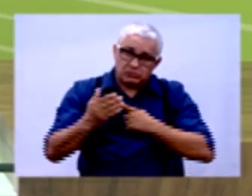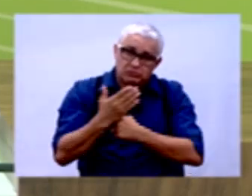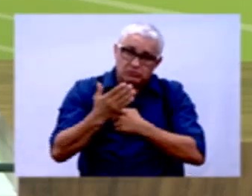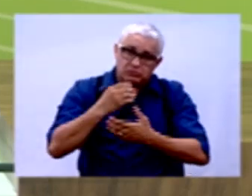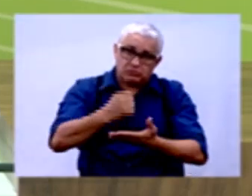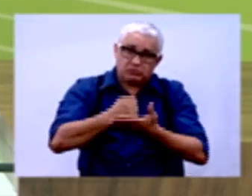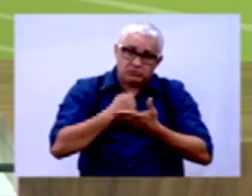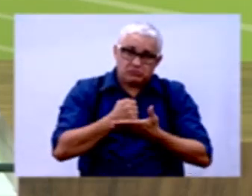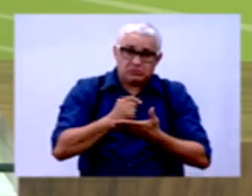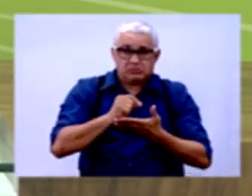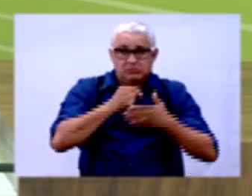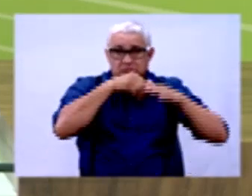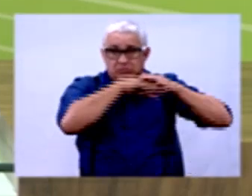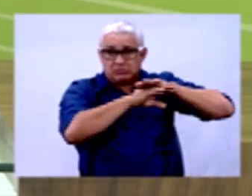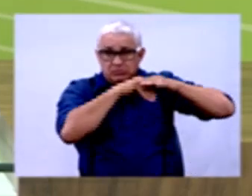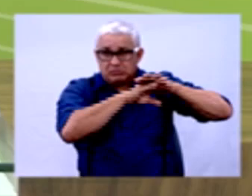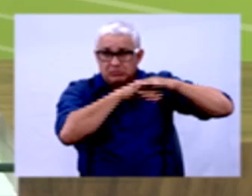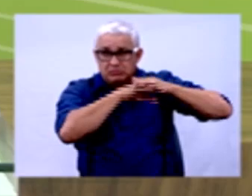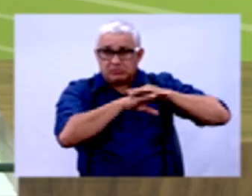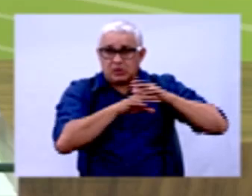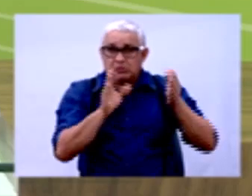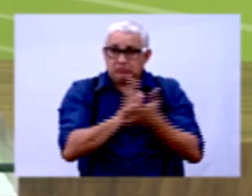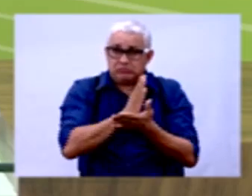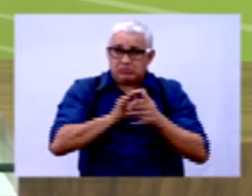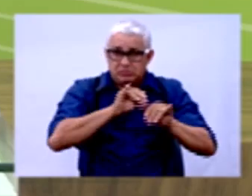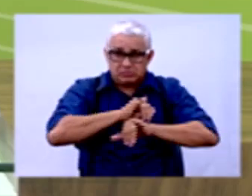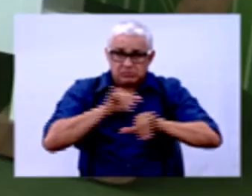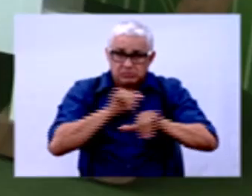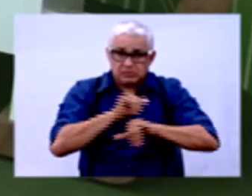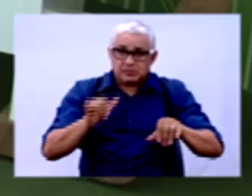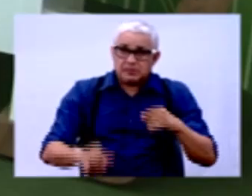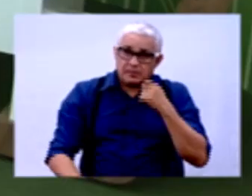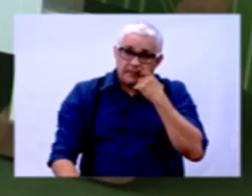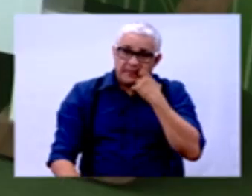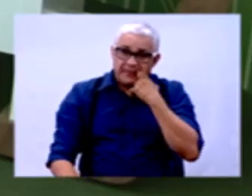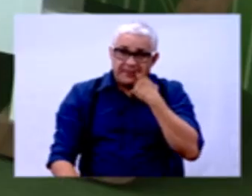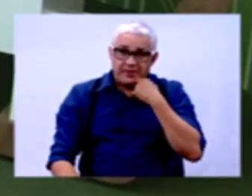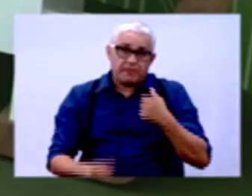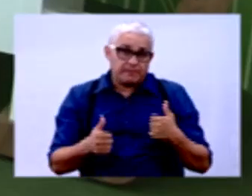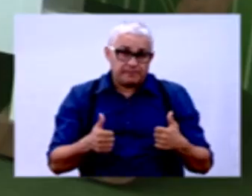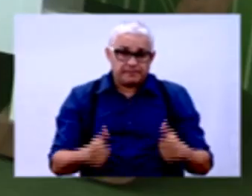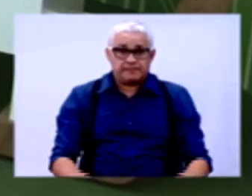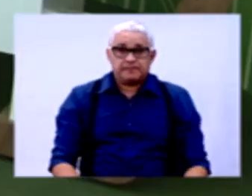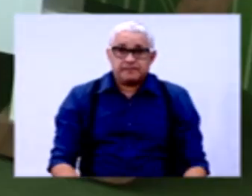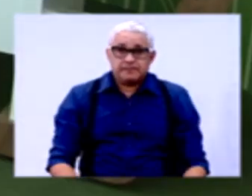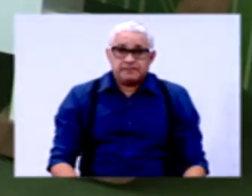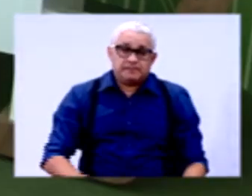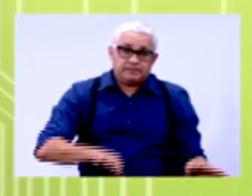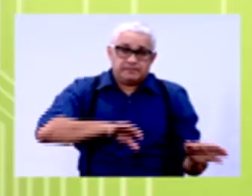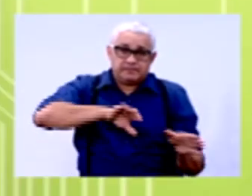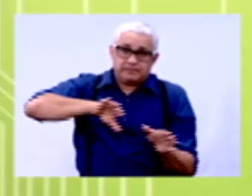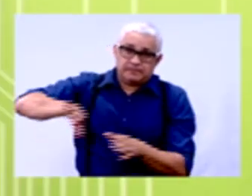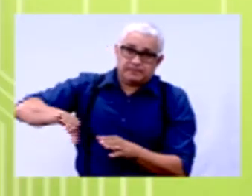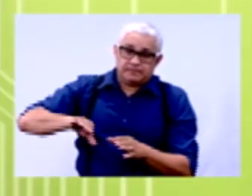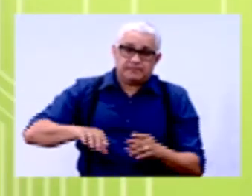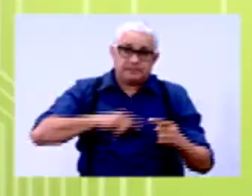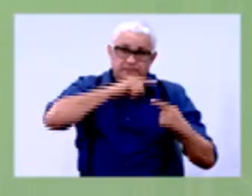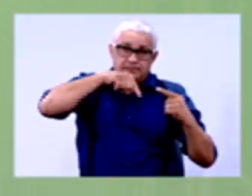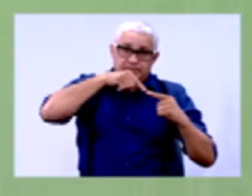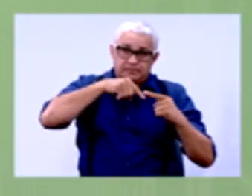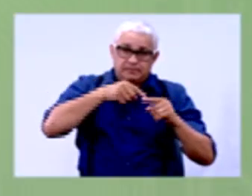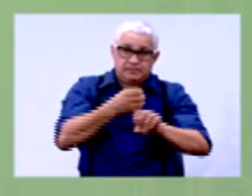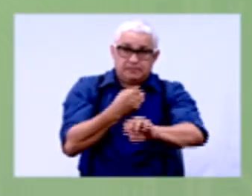aí no armazenamento de algumas informações. Ok, professor. Então vamos lá. Os objetivos da